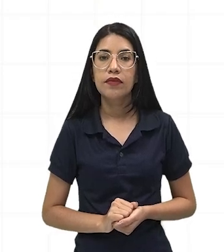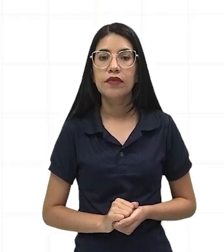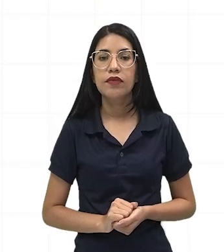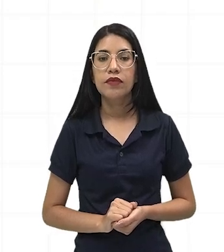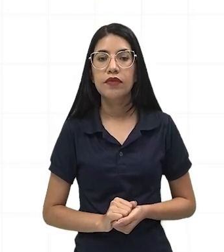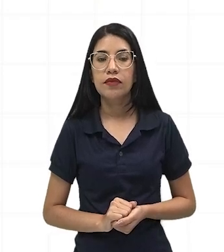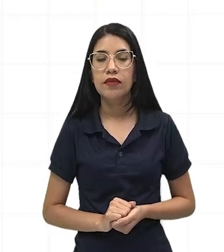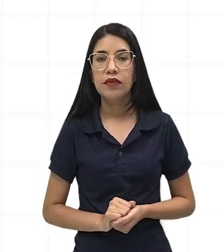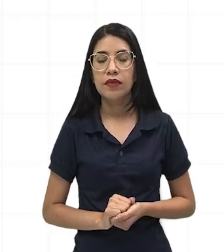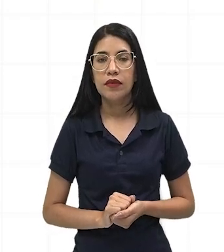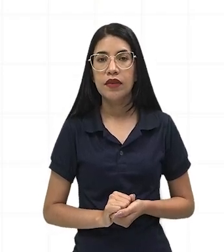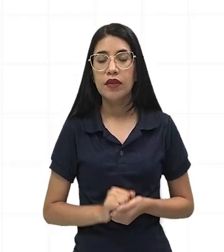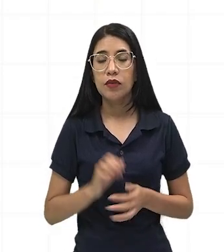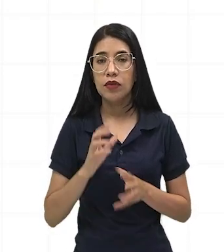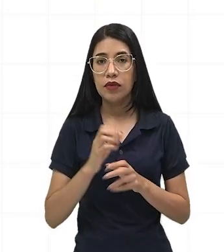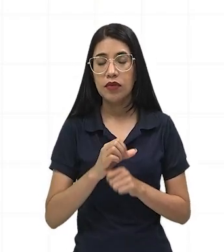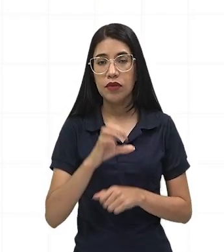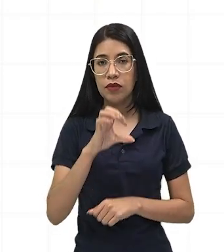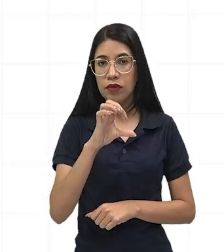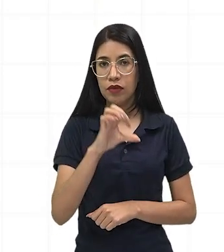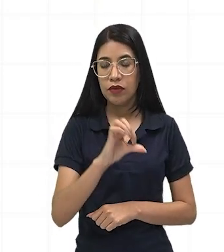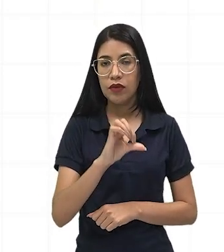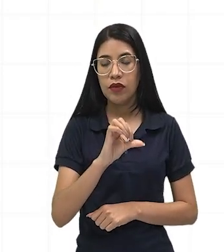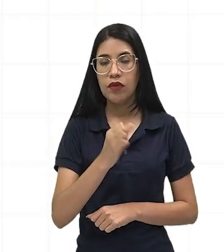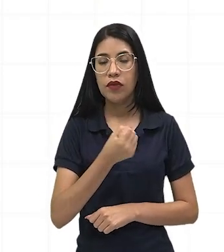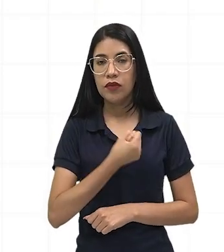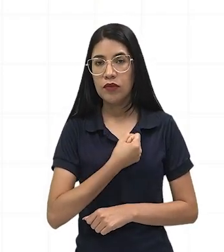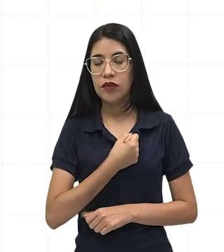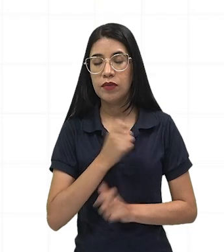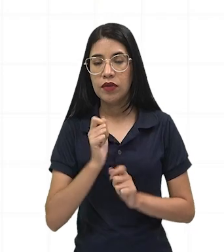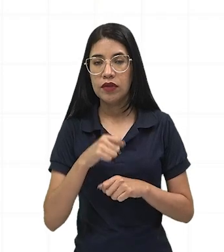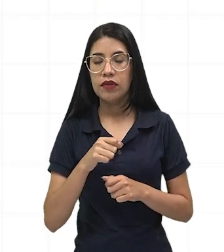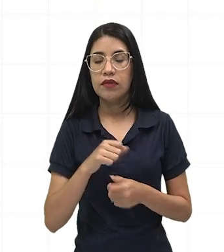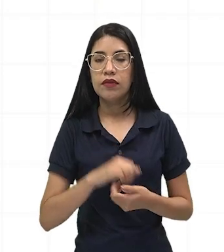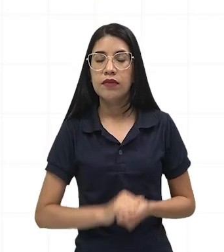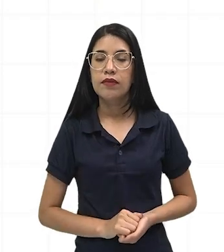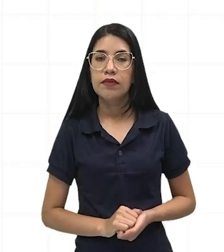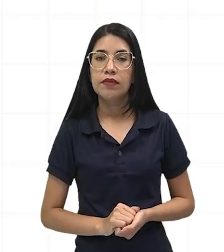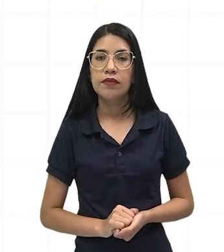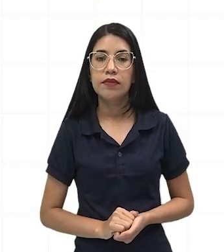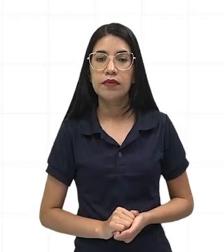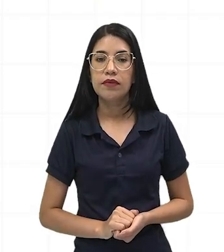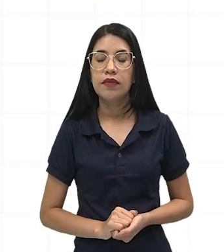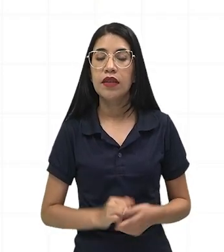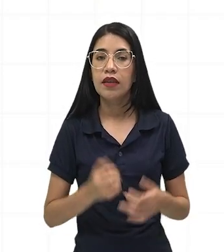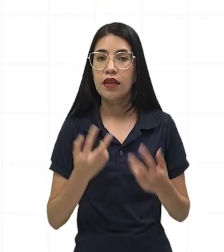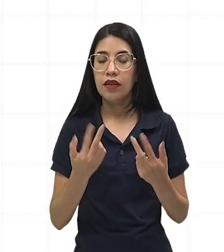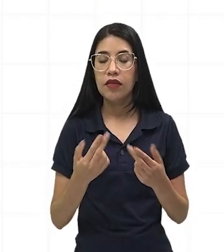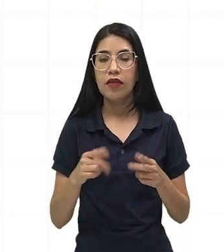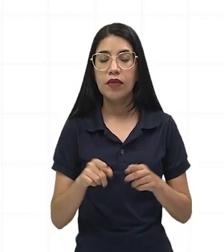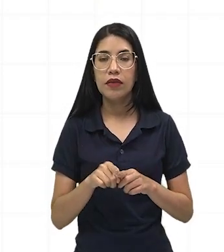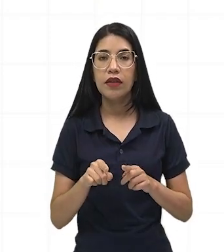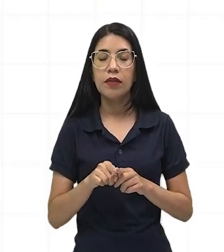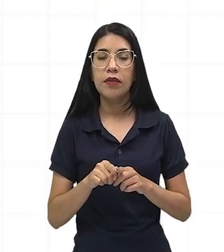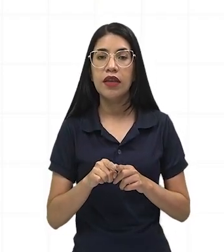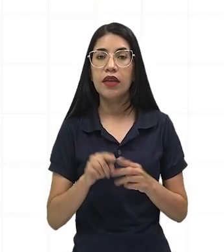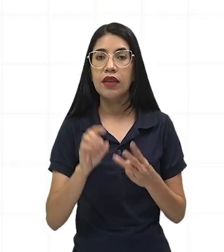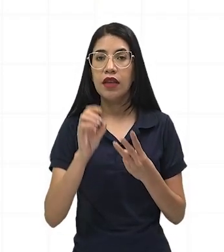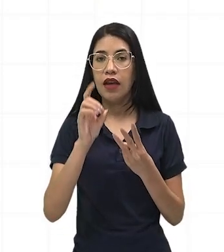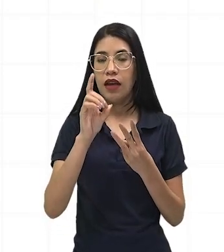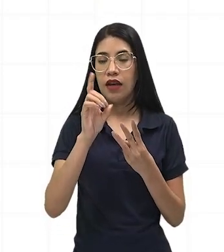tenho 9 opções. De forma análoga para a